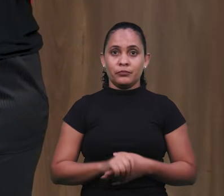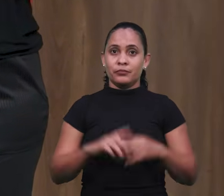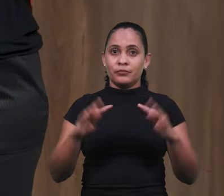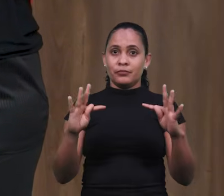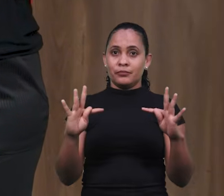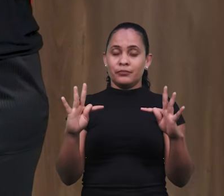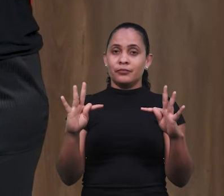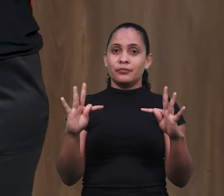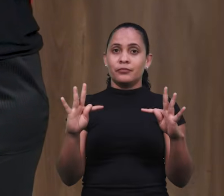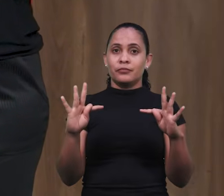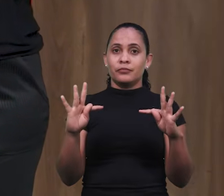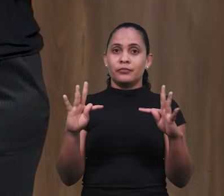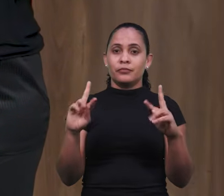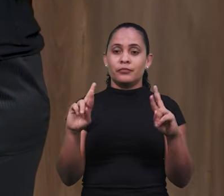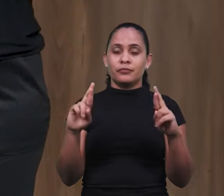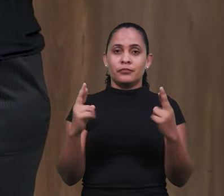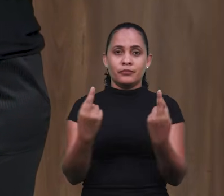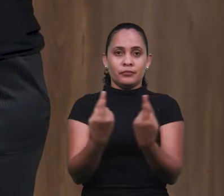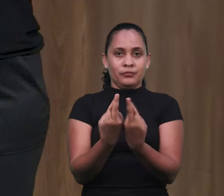Tribo.